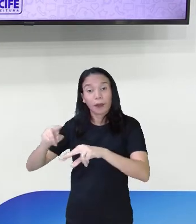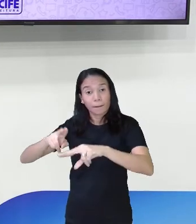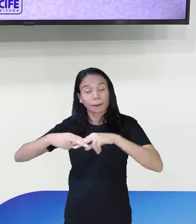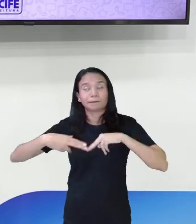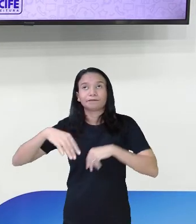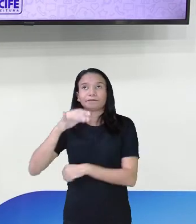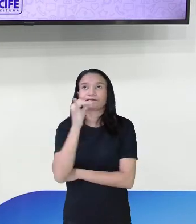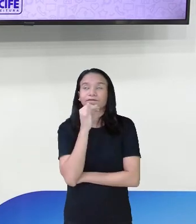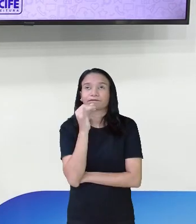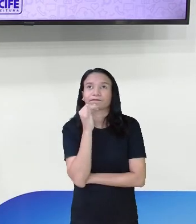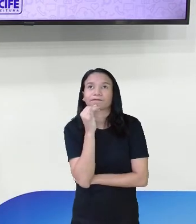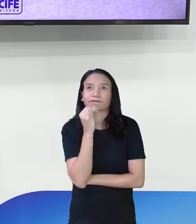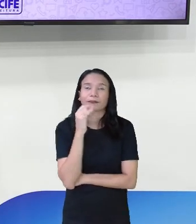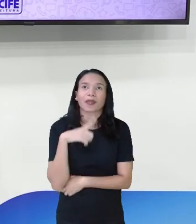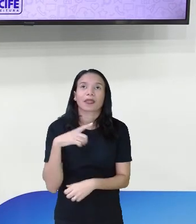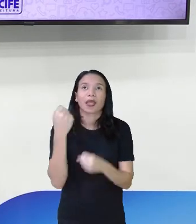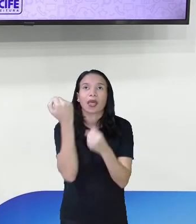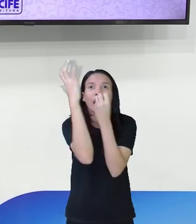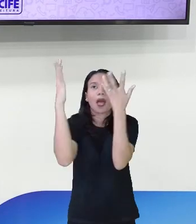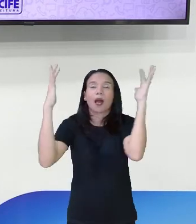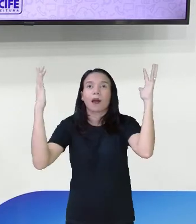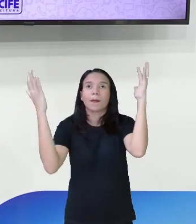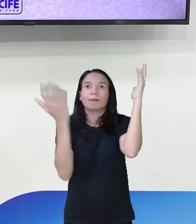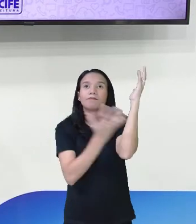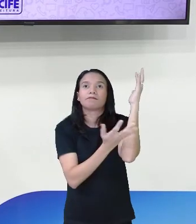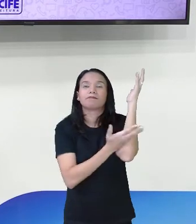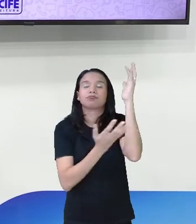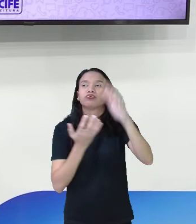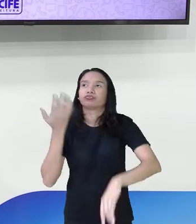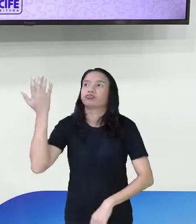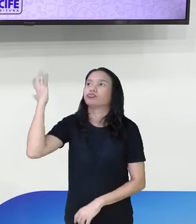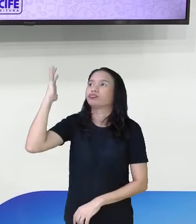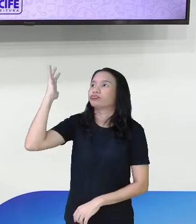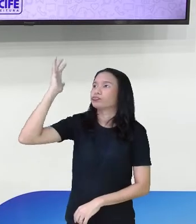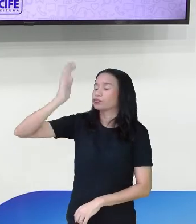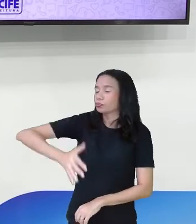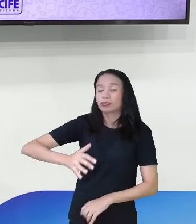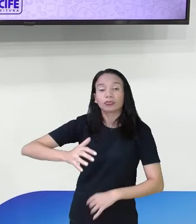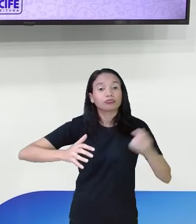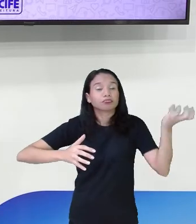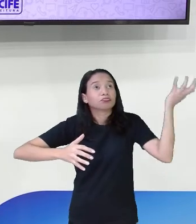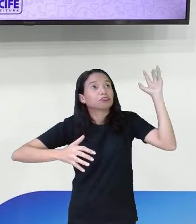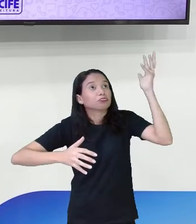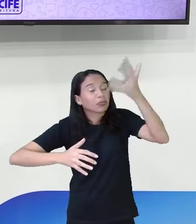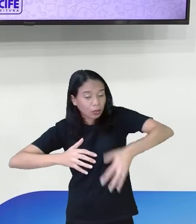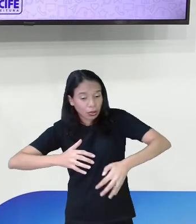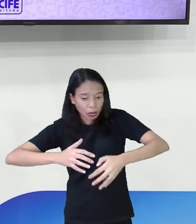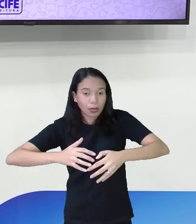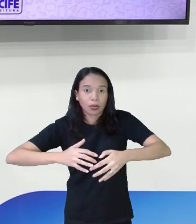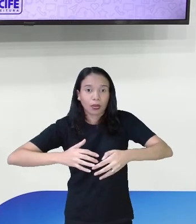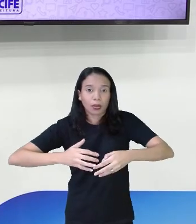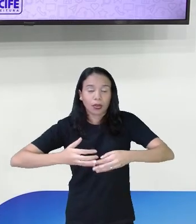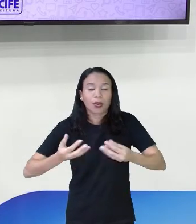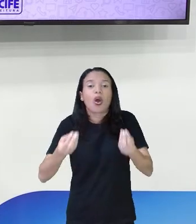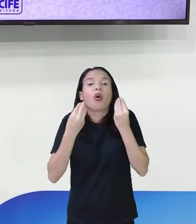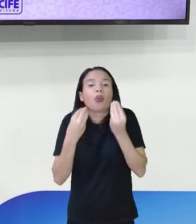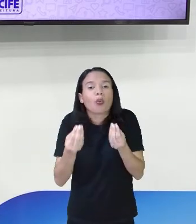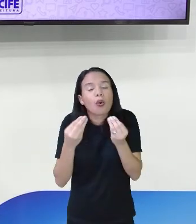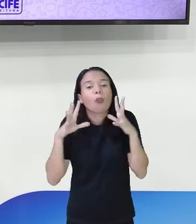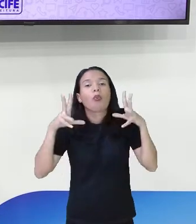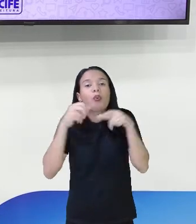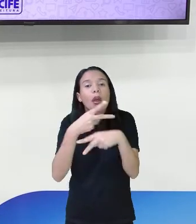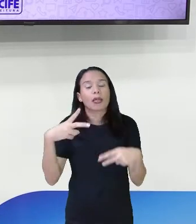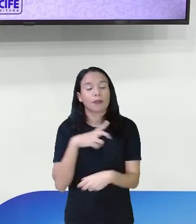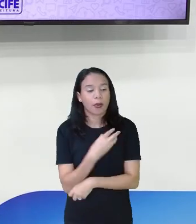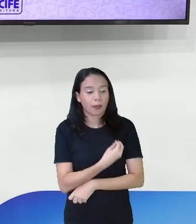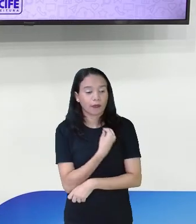por exemplo, se ocorre o desmatamento, quando eu faço o desmatamento, eu estou tirando, quem sabe, a alimentação daquele animal, no caso